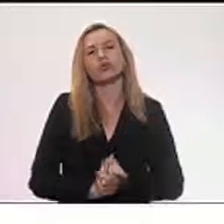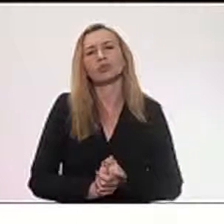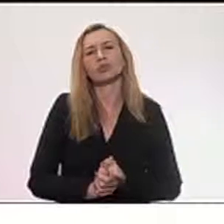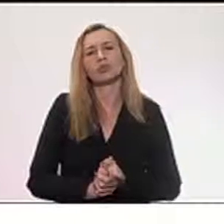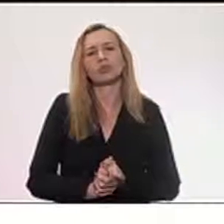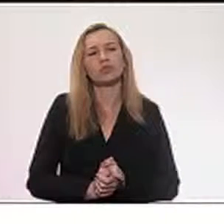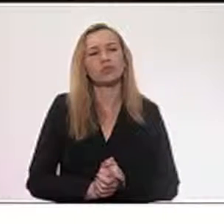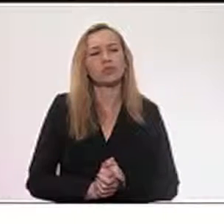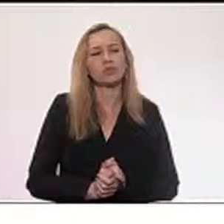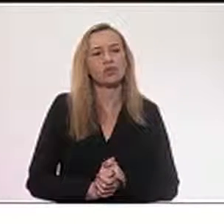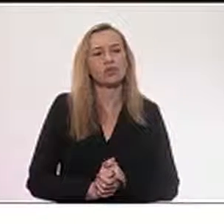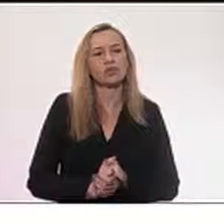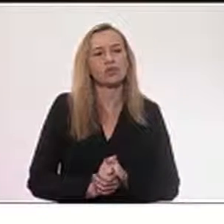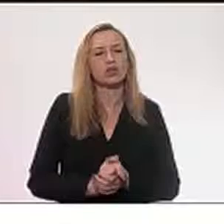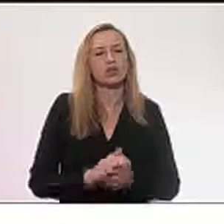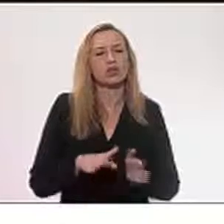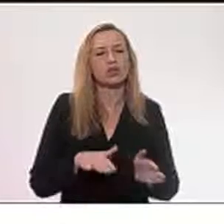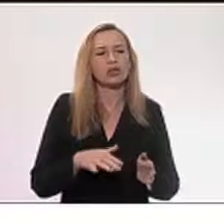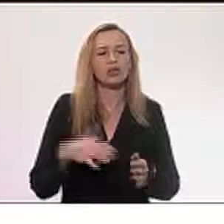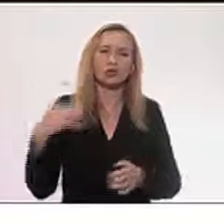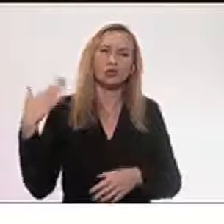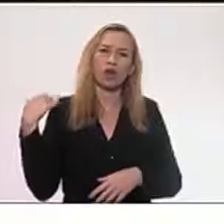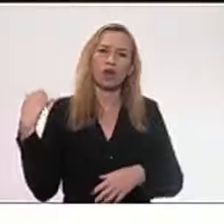Legislativa. Não sei se o deputado Sérgio Lubac,